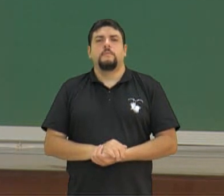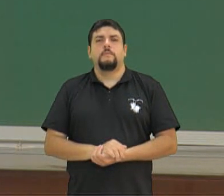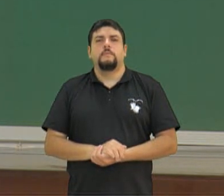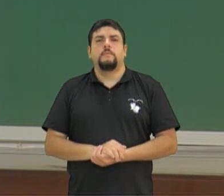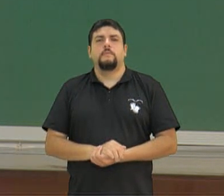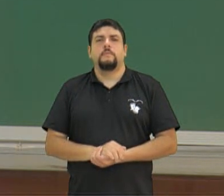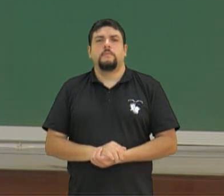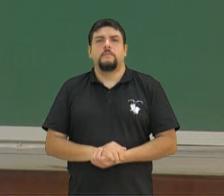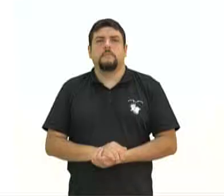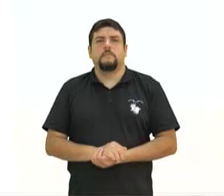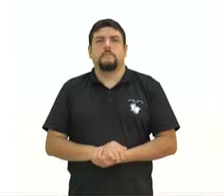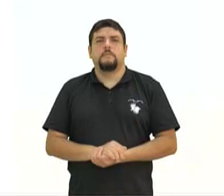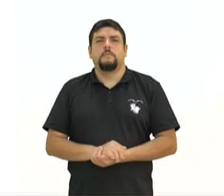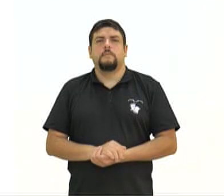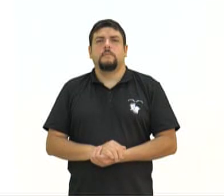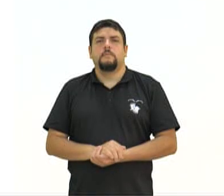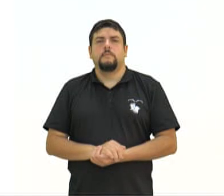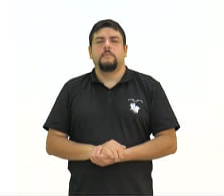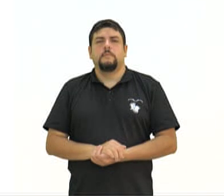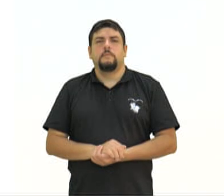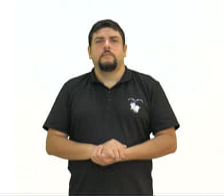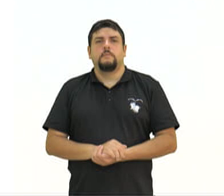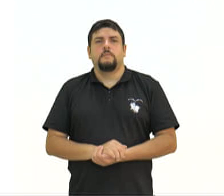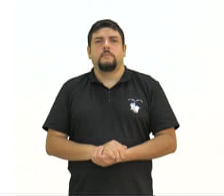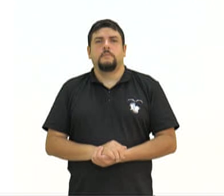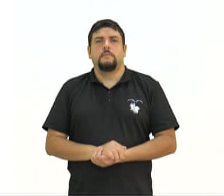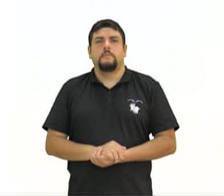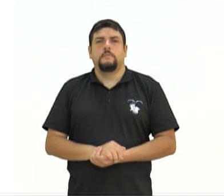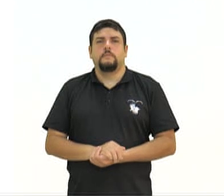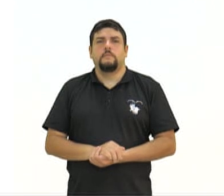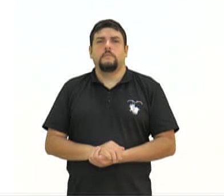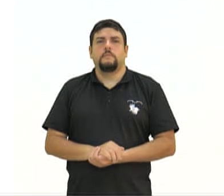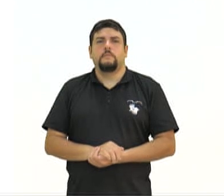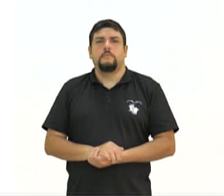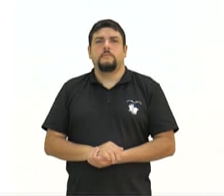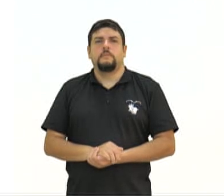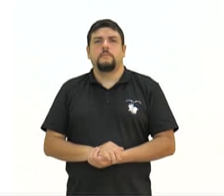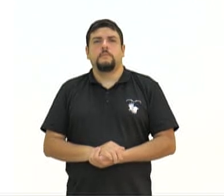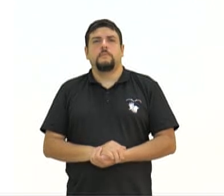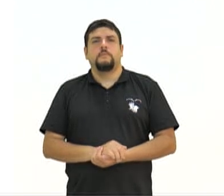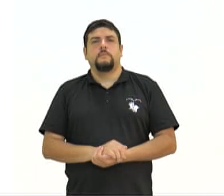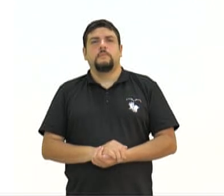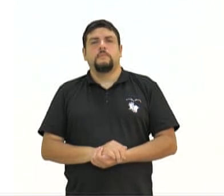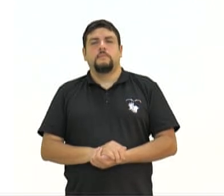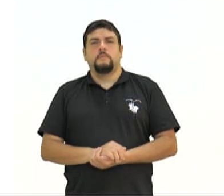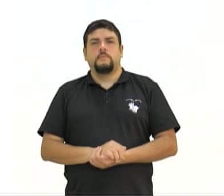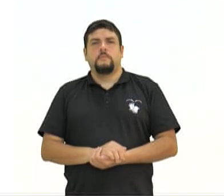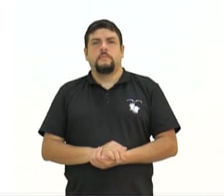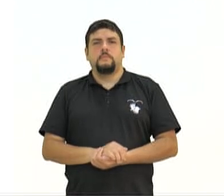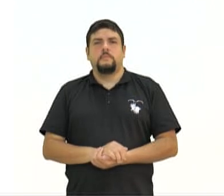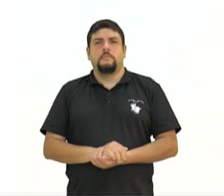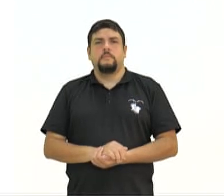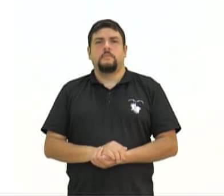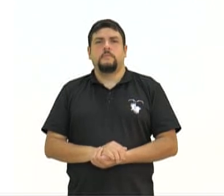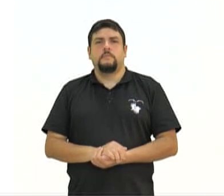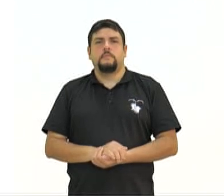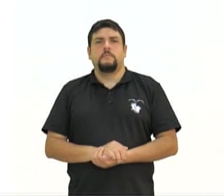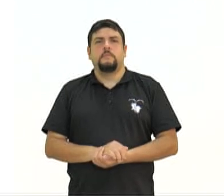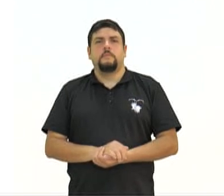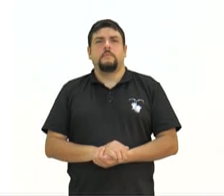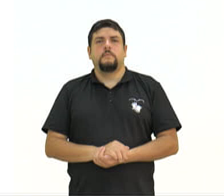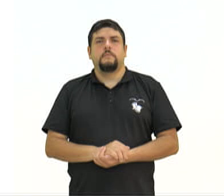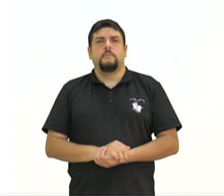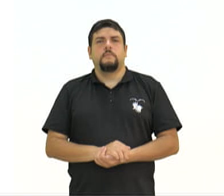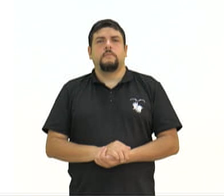la pelota con los pies? El fútbol. Bien. Mira la imagen y señala la alternativa que completa